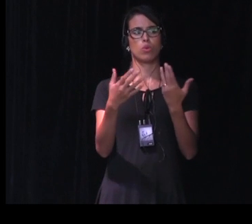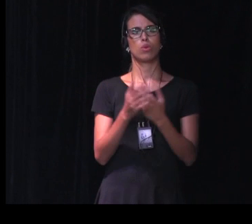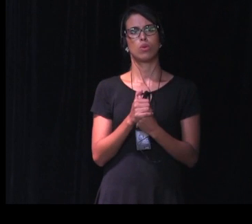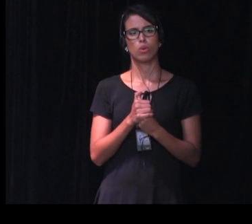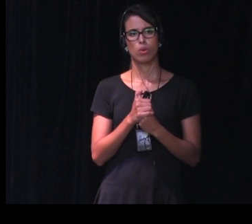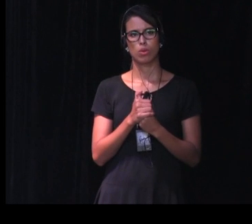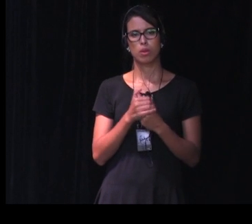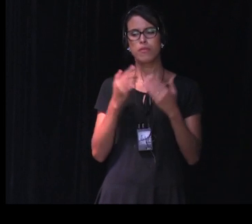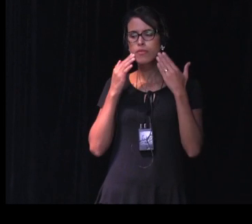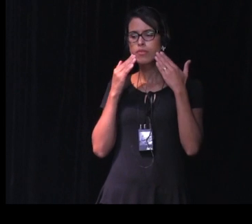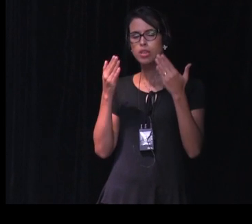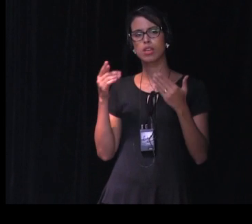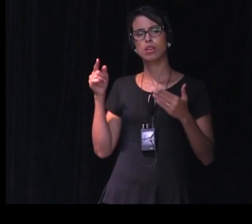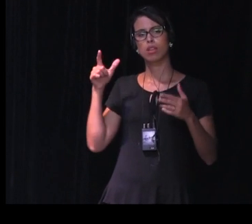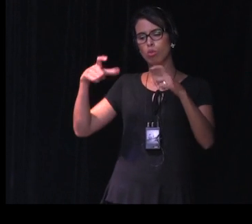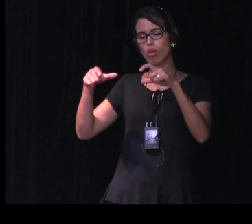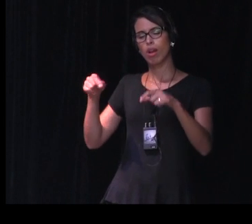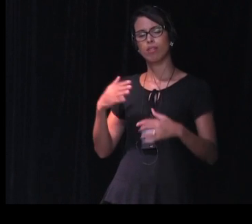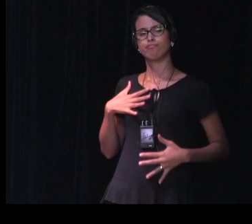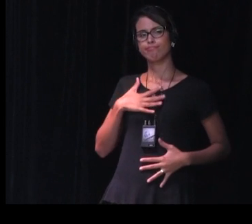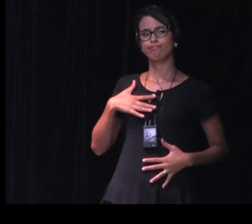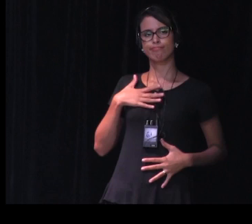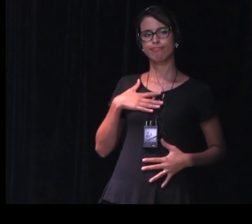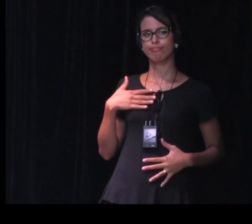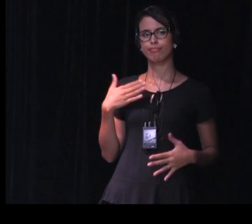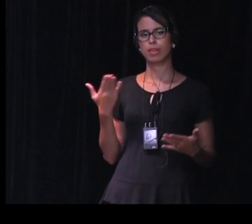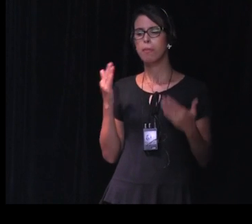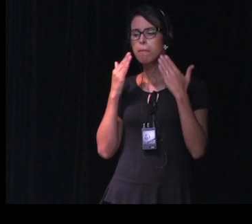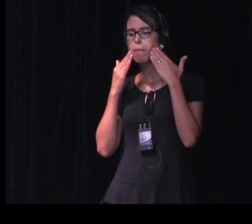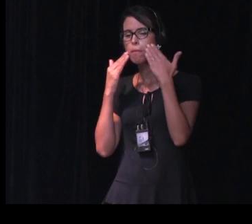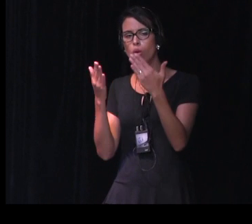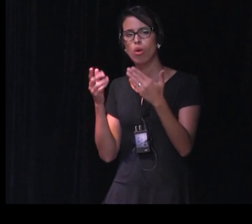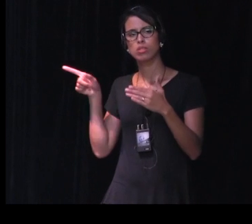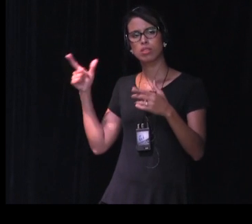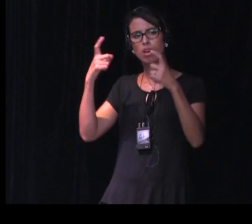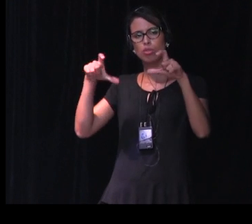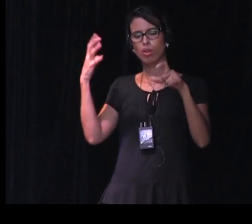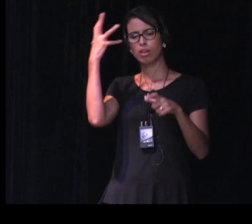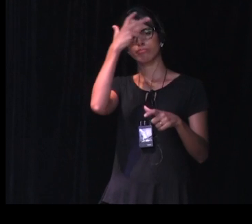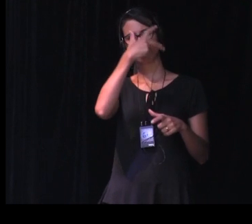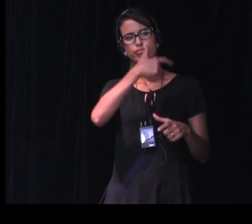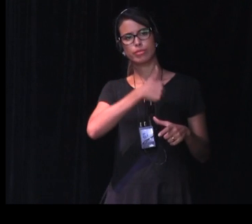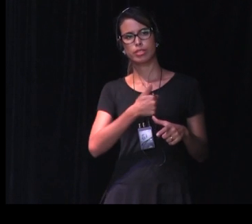lugar aprazível. Ou seja, essa espécie de paisagismo